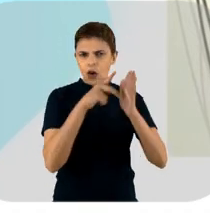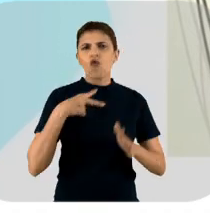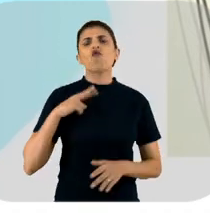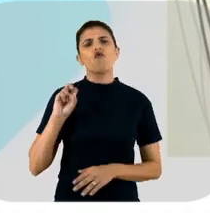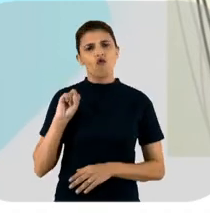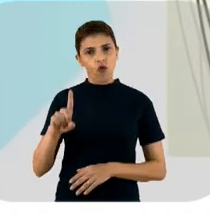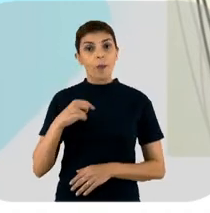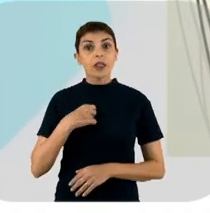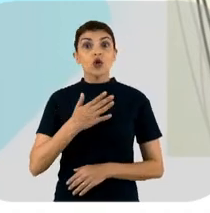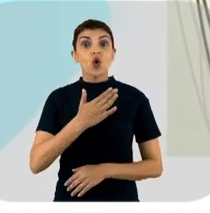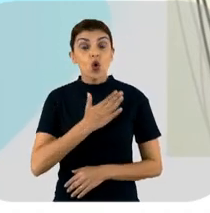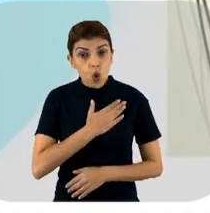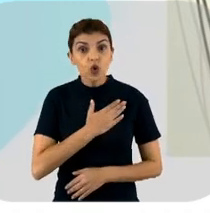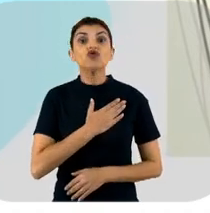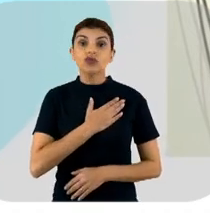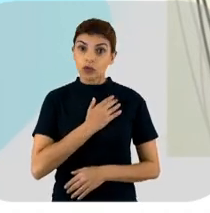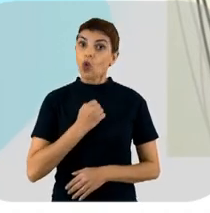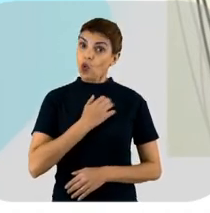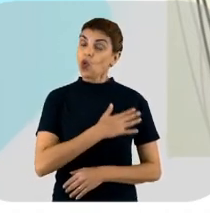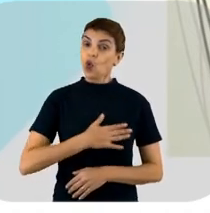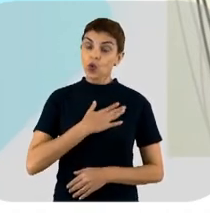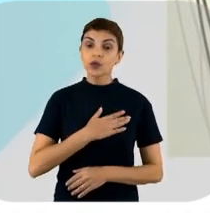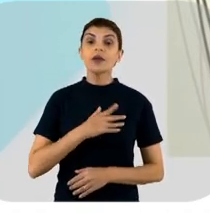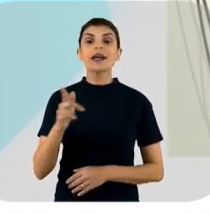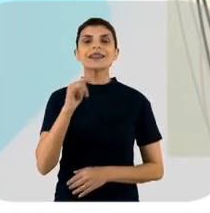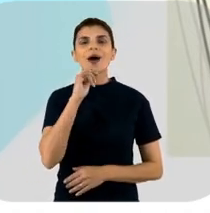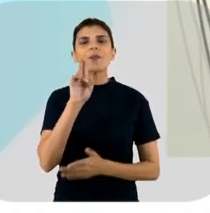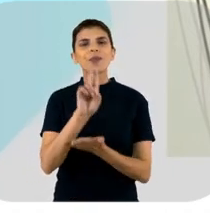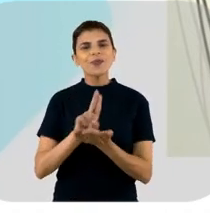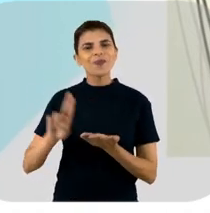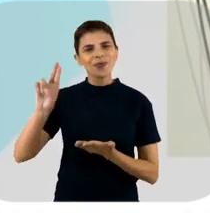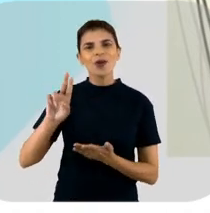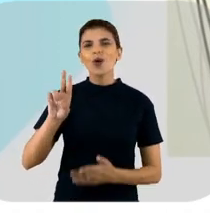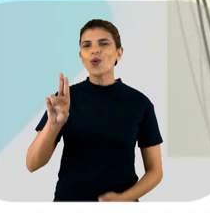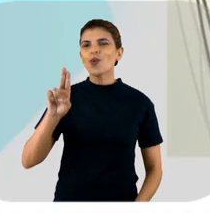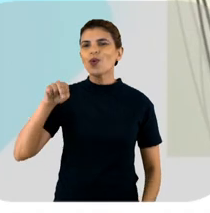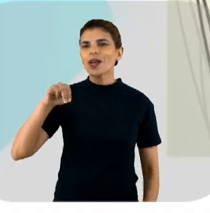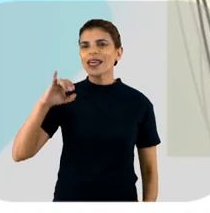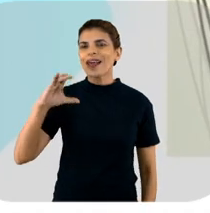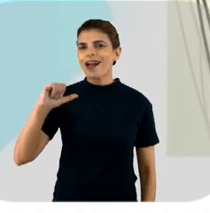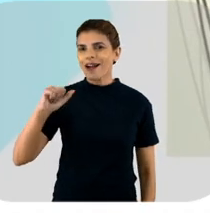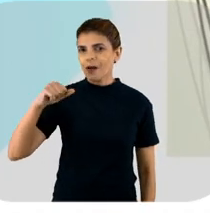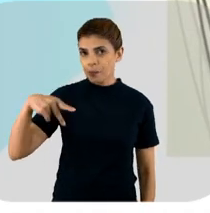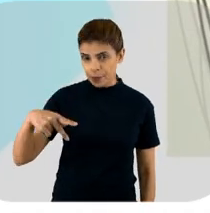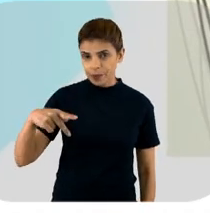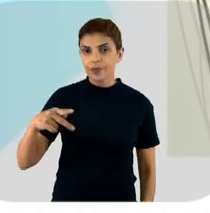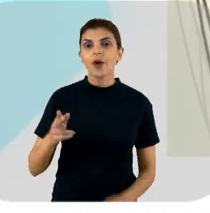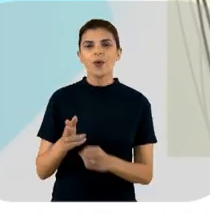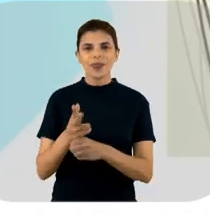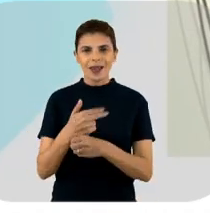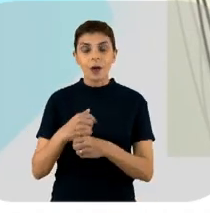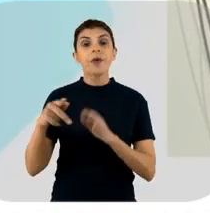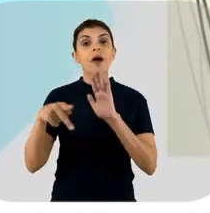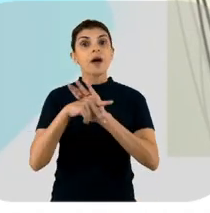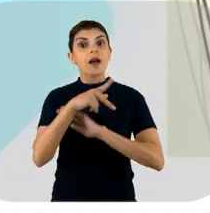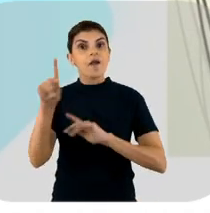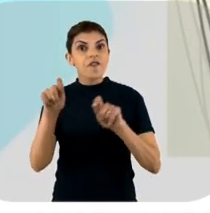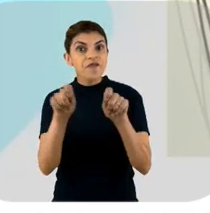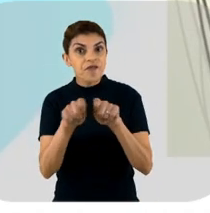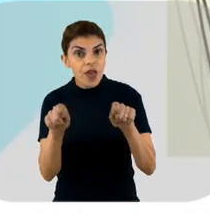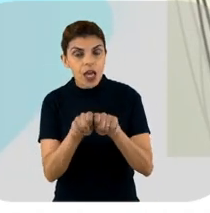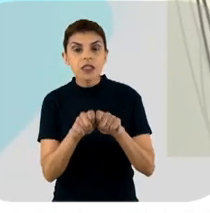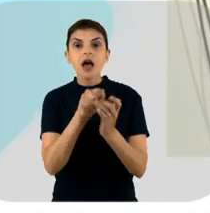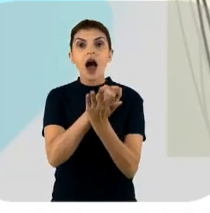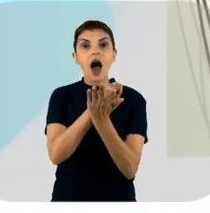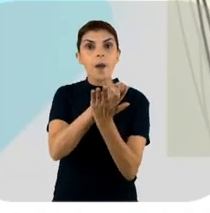vou pesquisá-los mais, mas eu gostei, por exemplo, a Unicamp, ele fez um